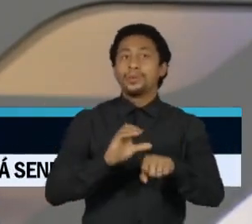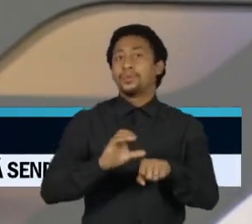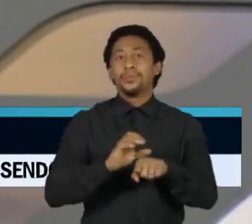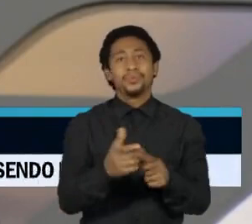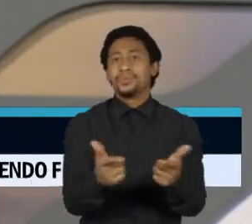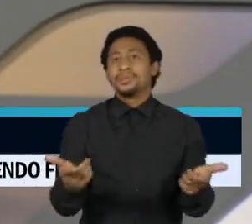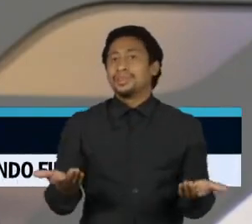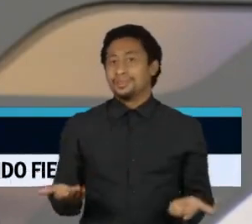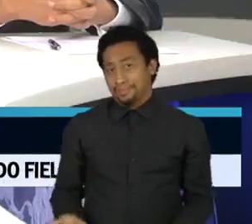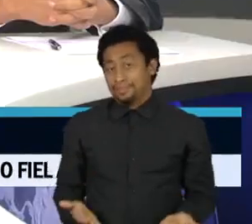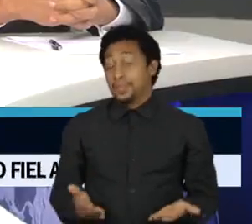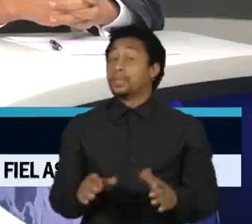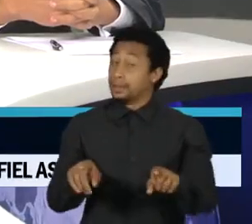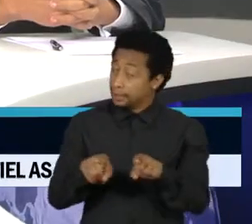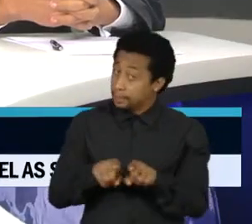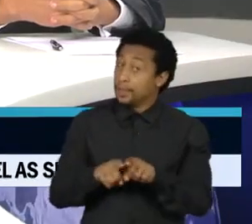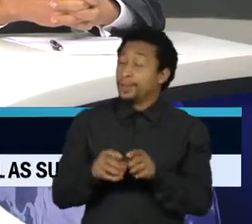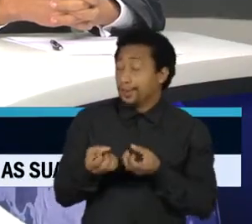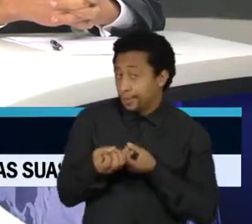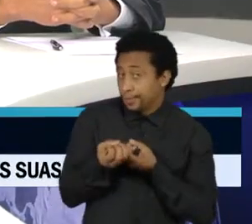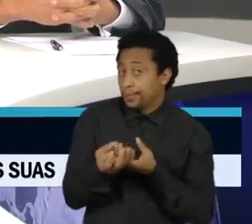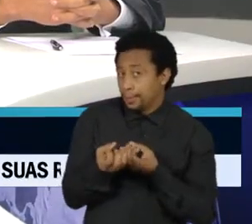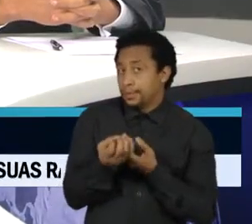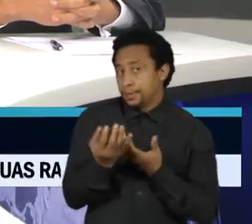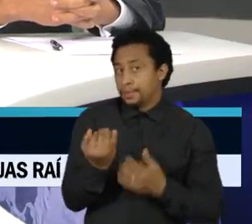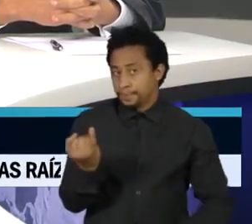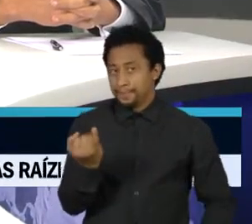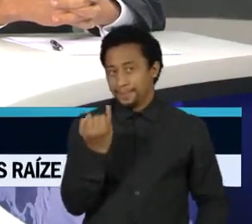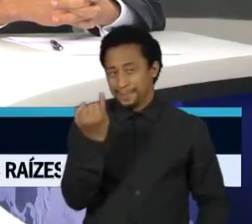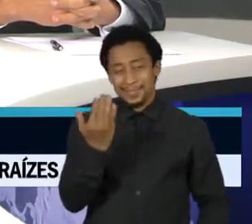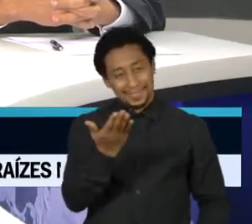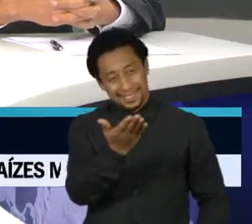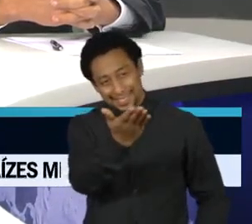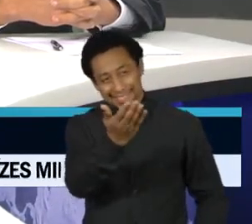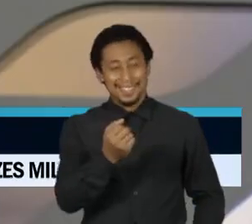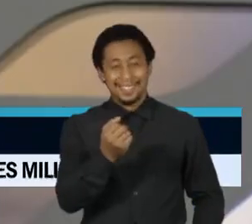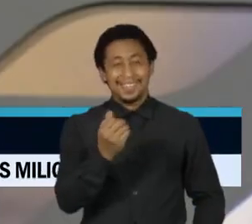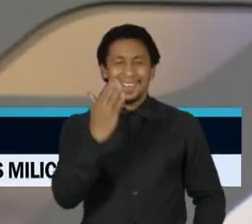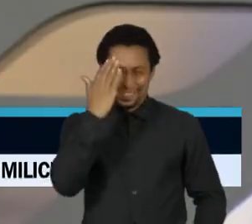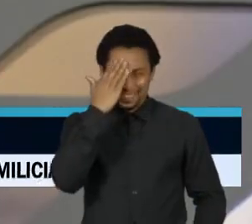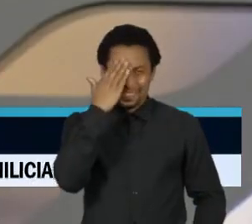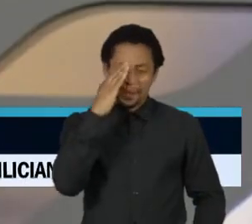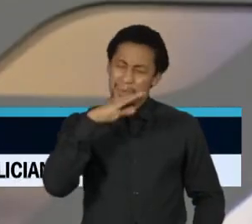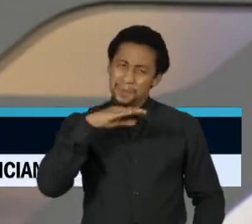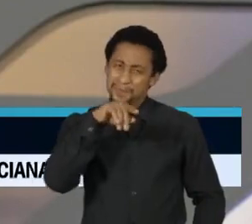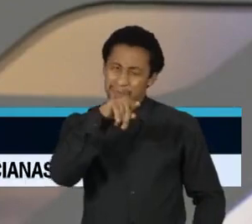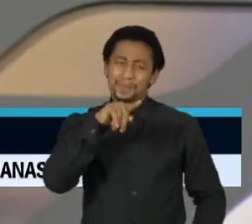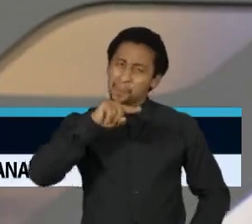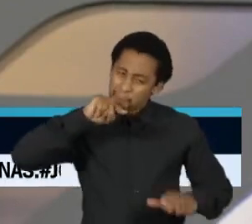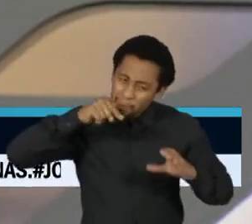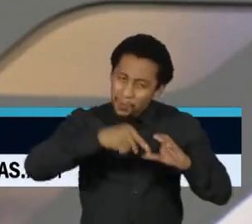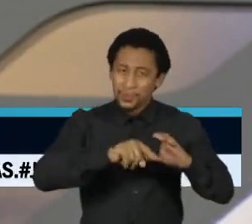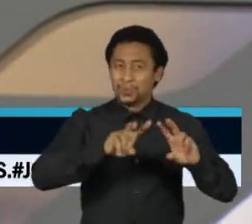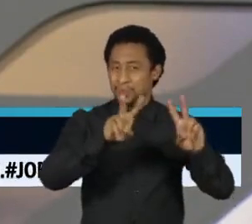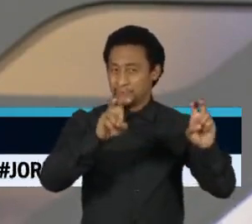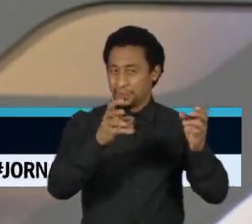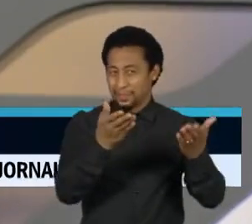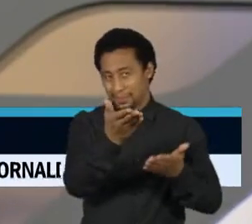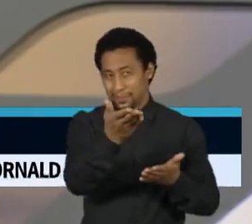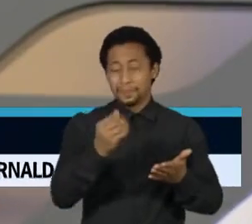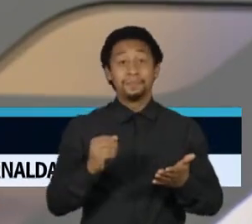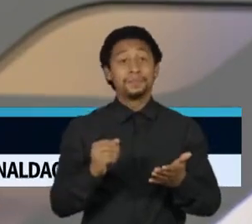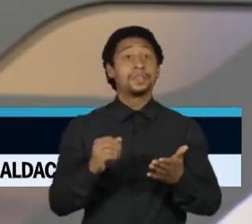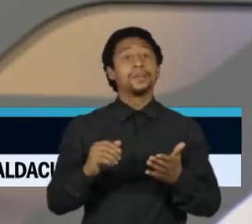acho que é importante, é relevante, o Delmanto sabe melhor do que eu sobre isso, que é uma